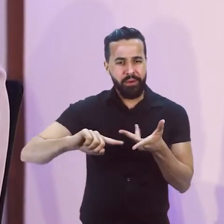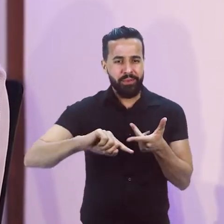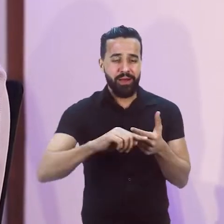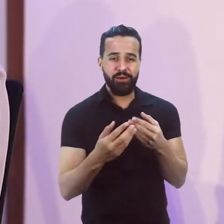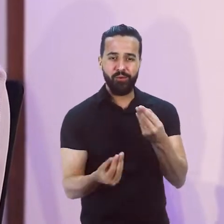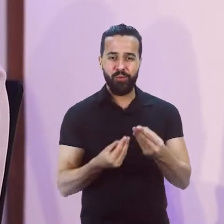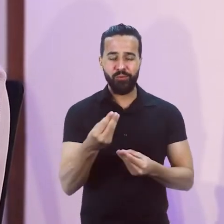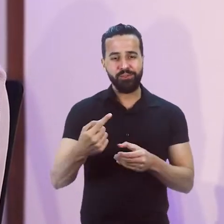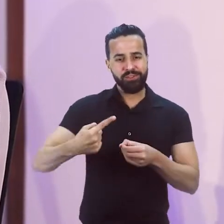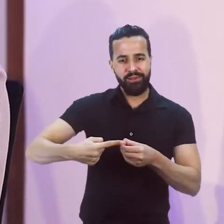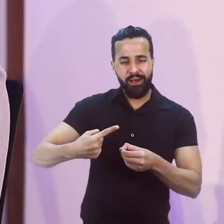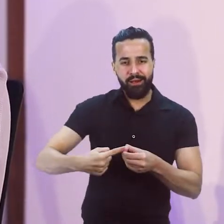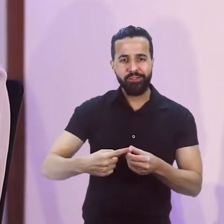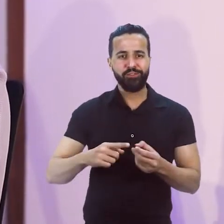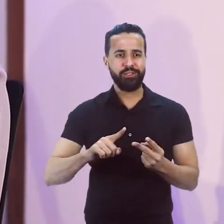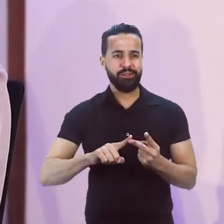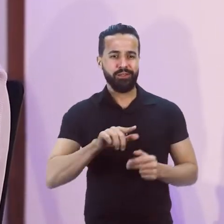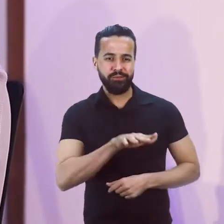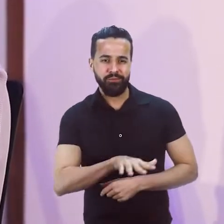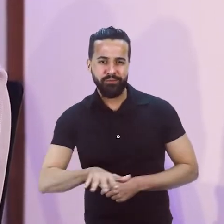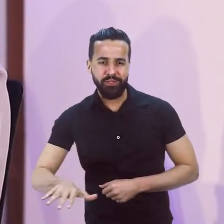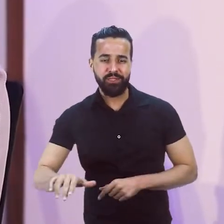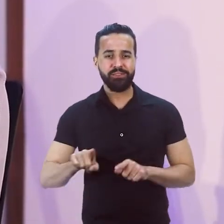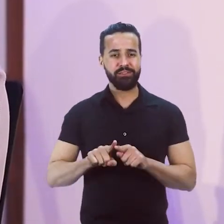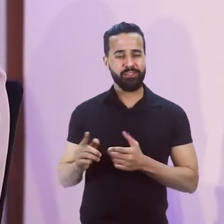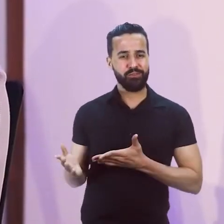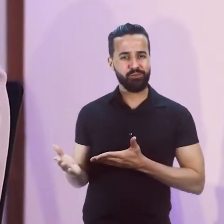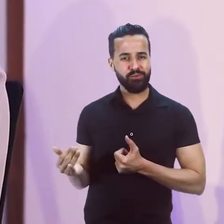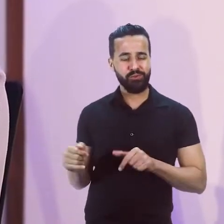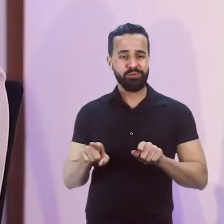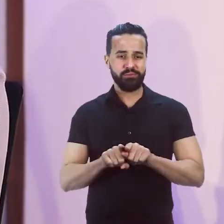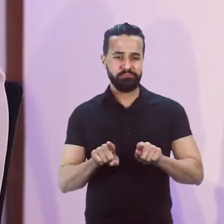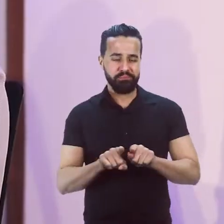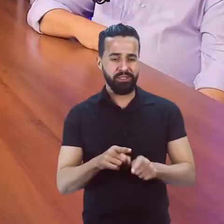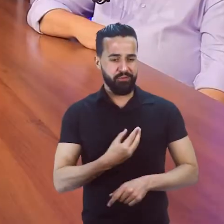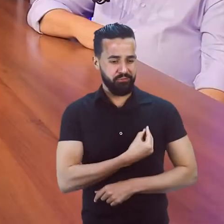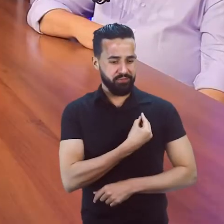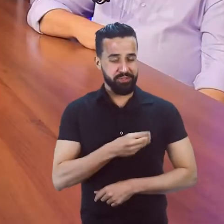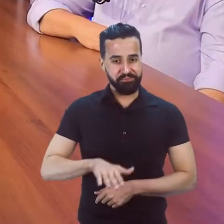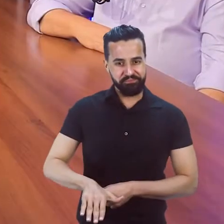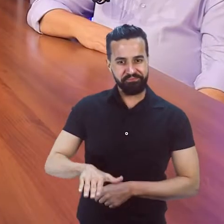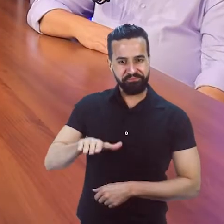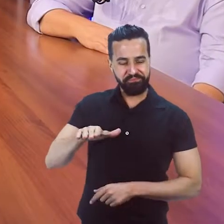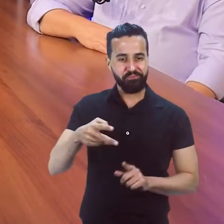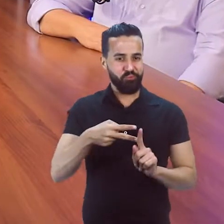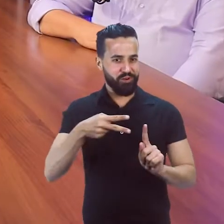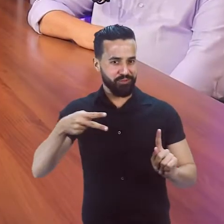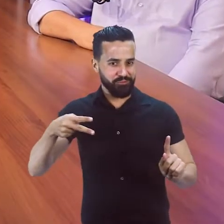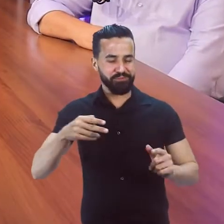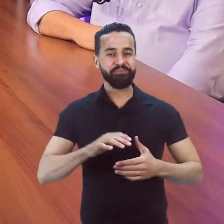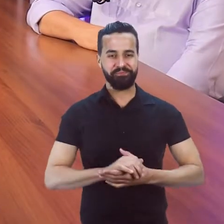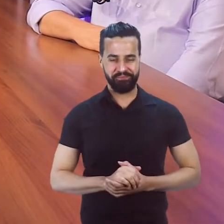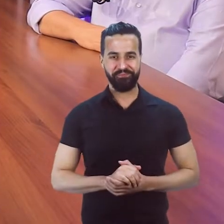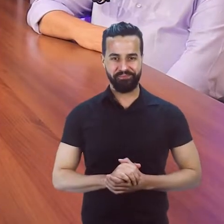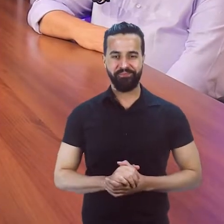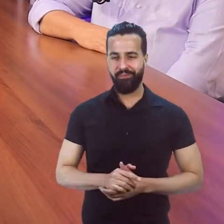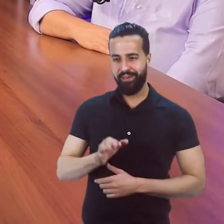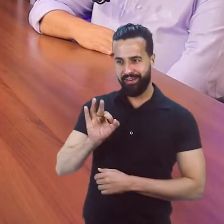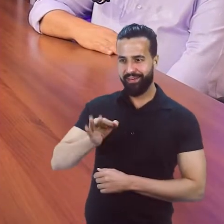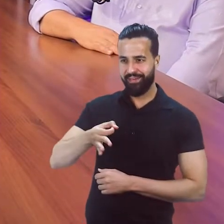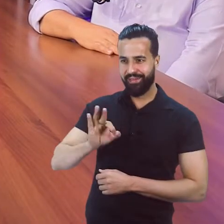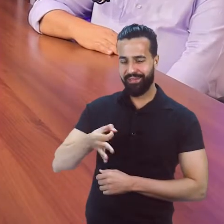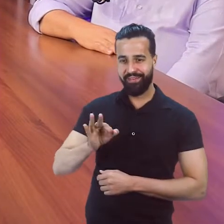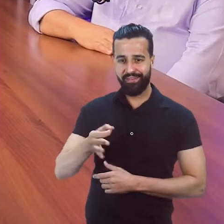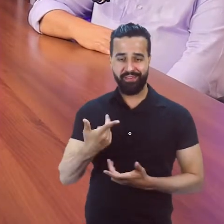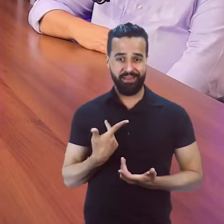na infância, na juventude, já que você esteve por lá a vida toda. Eu saí de Porangatu